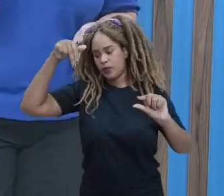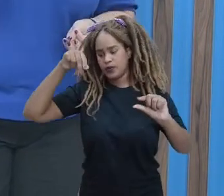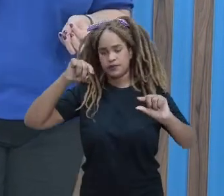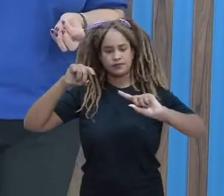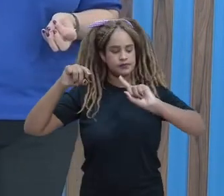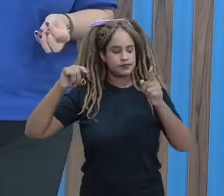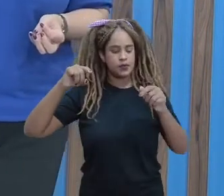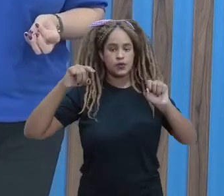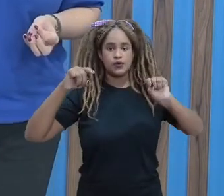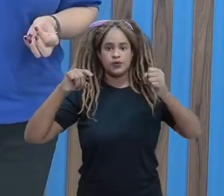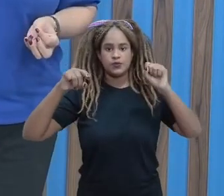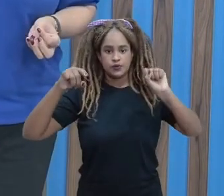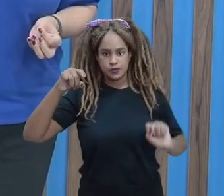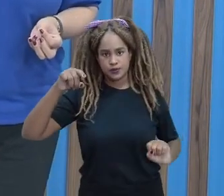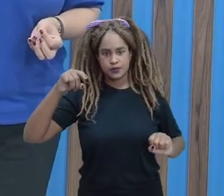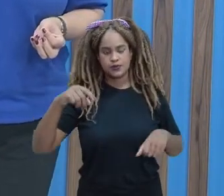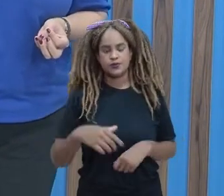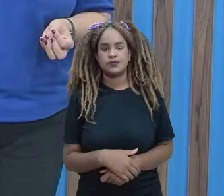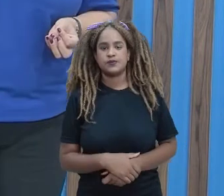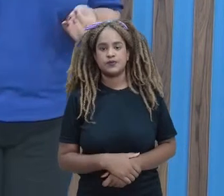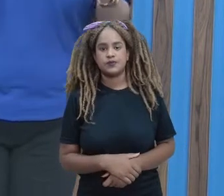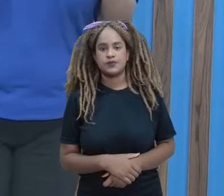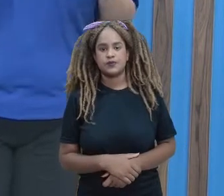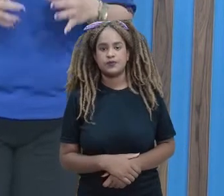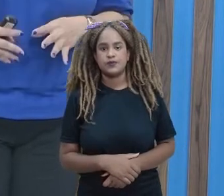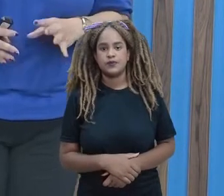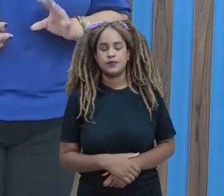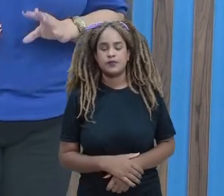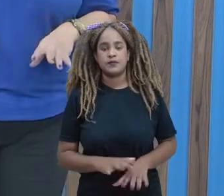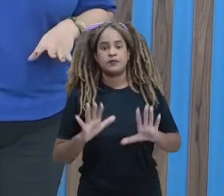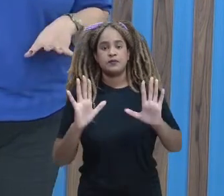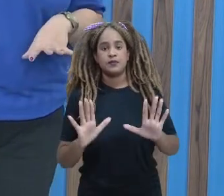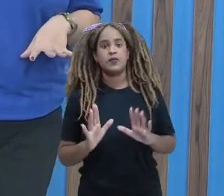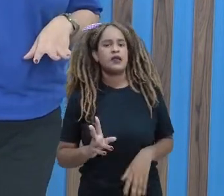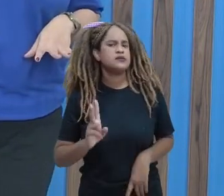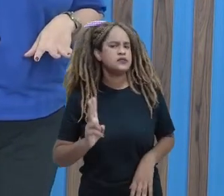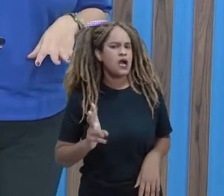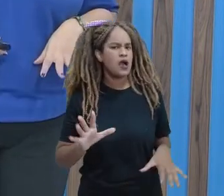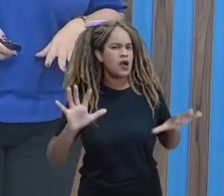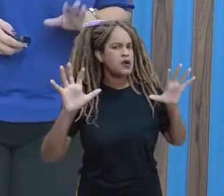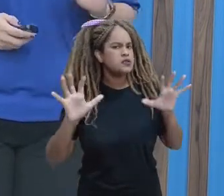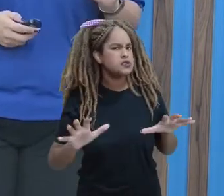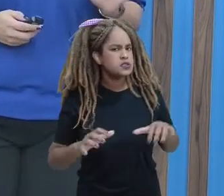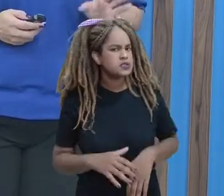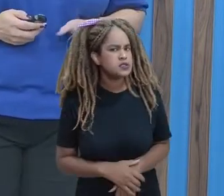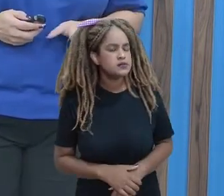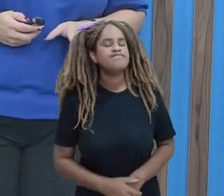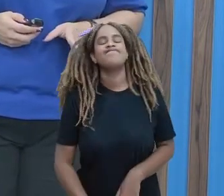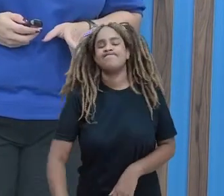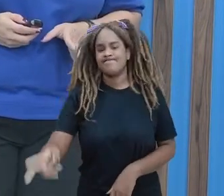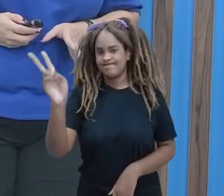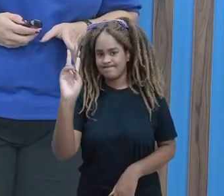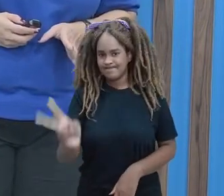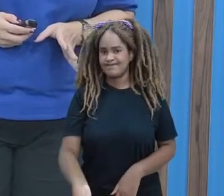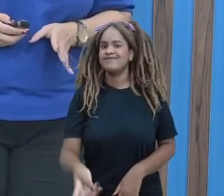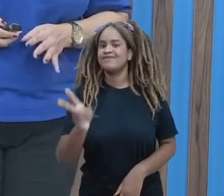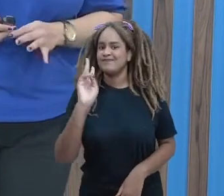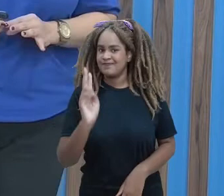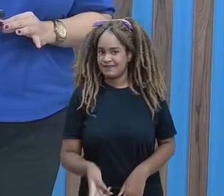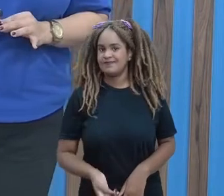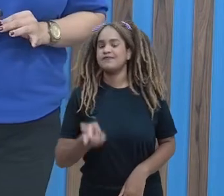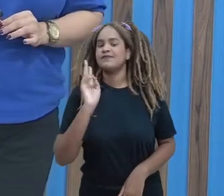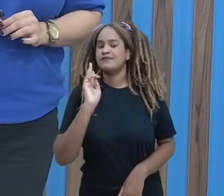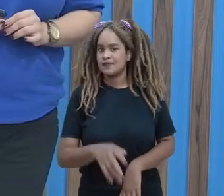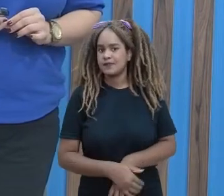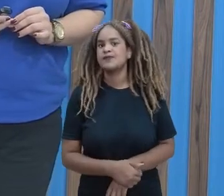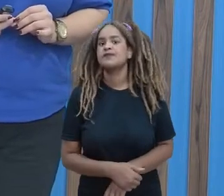lado, o polo sul do outro, tá certo? Sempre vai ser assim, prof. Sempre.